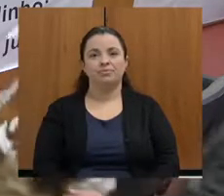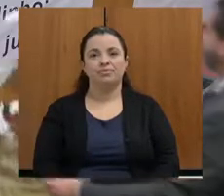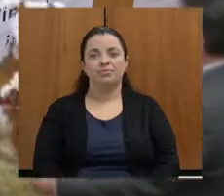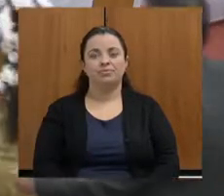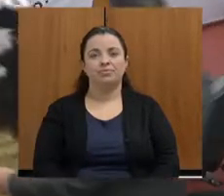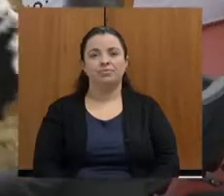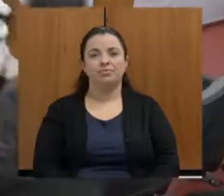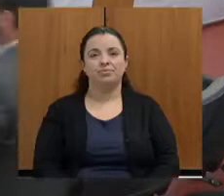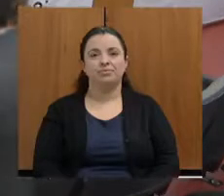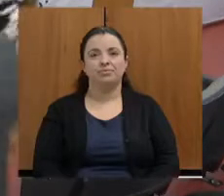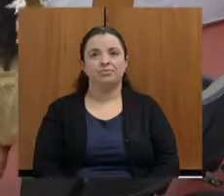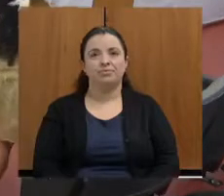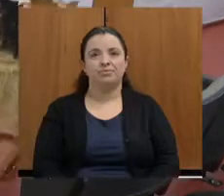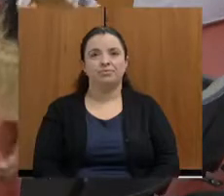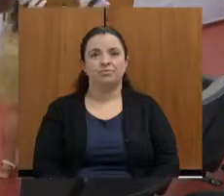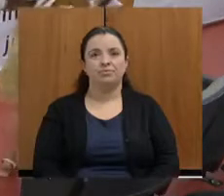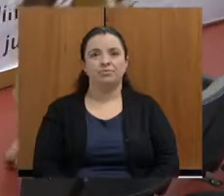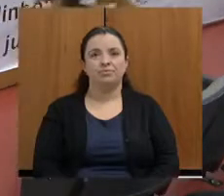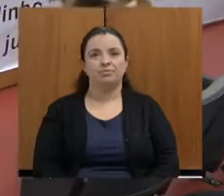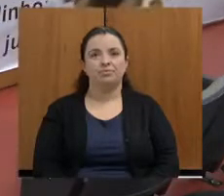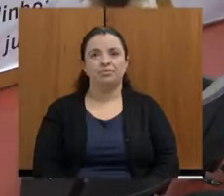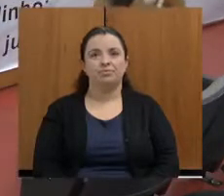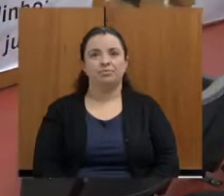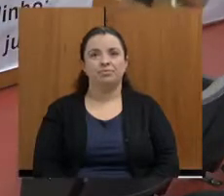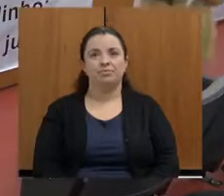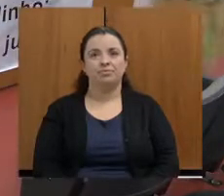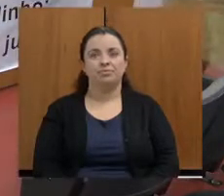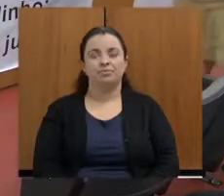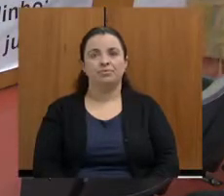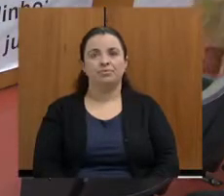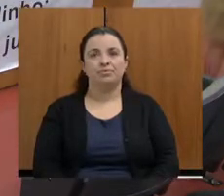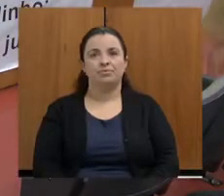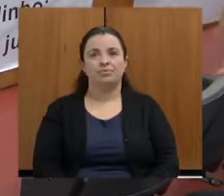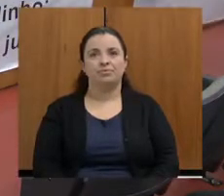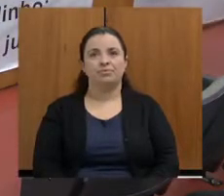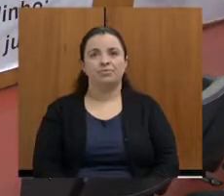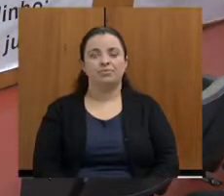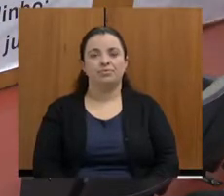E aí E aí